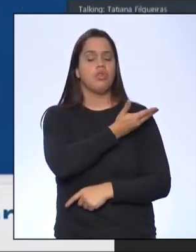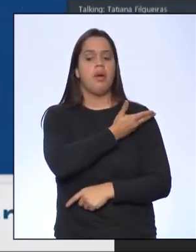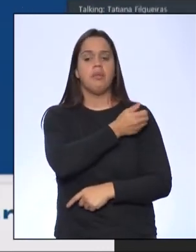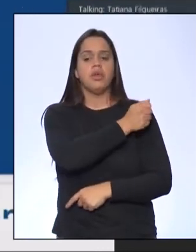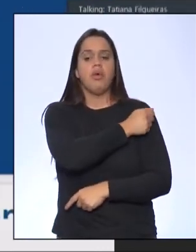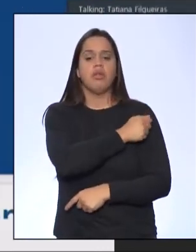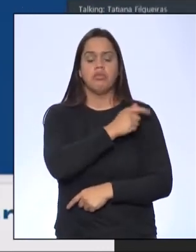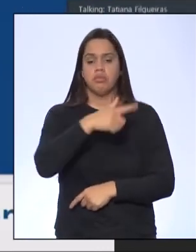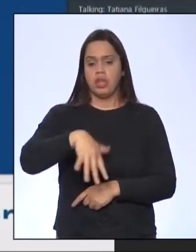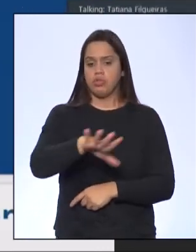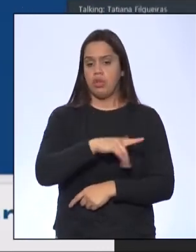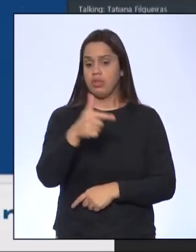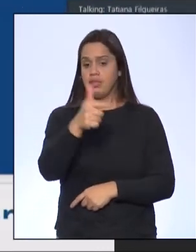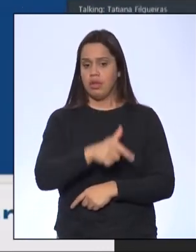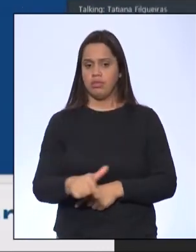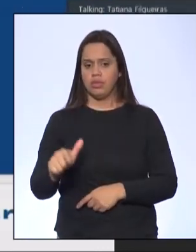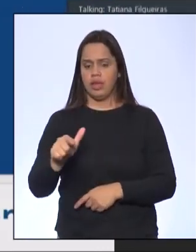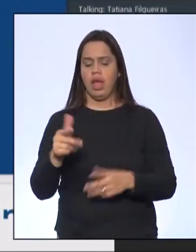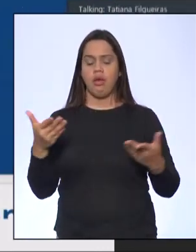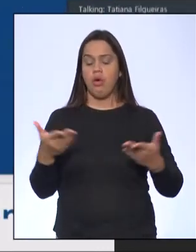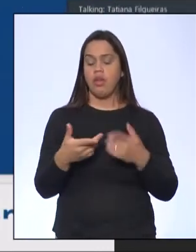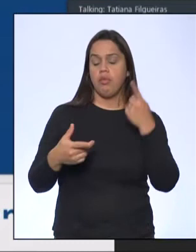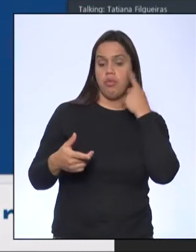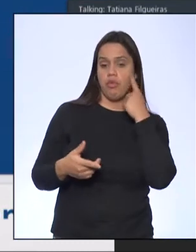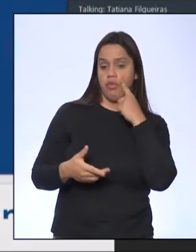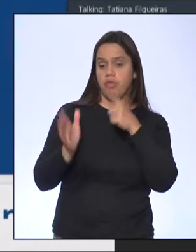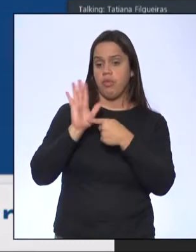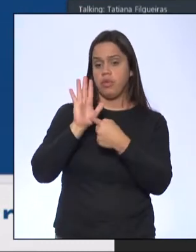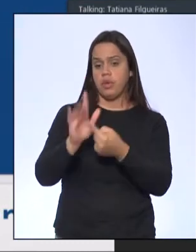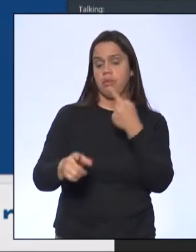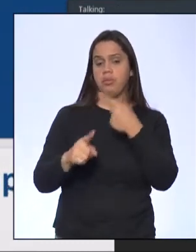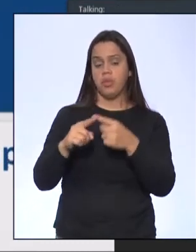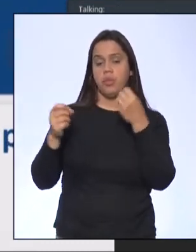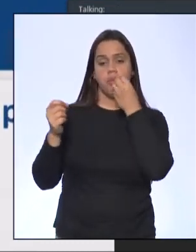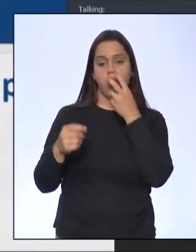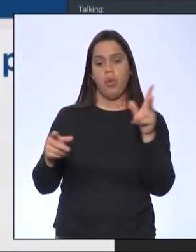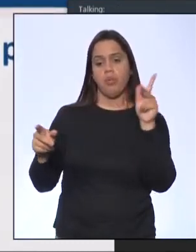Agora, vamos destacar por que isso é bom para o professor.